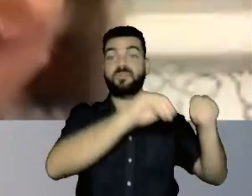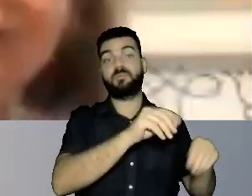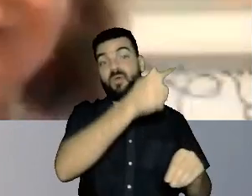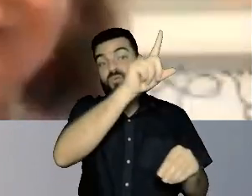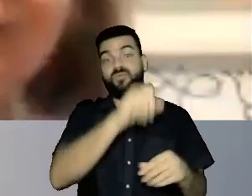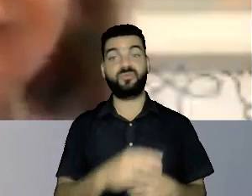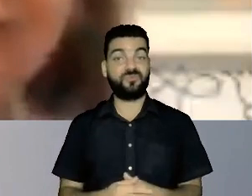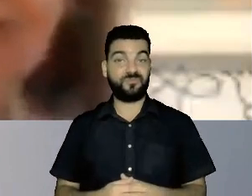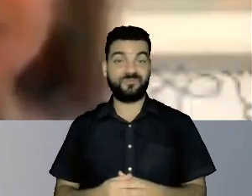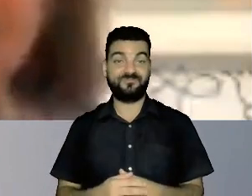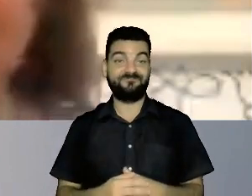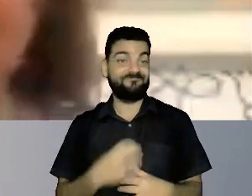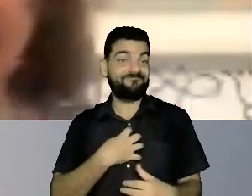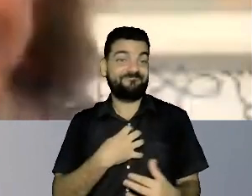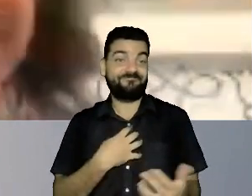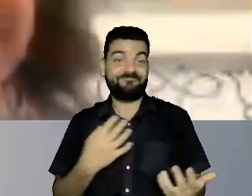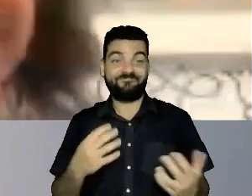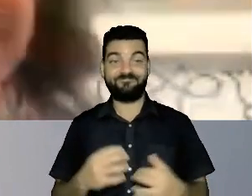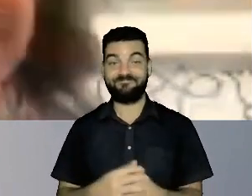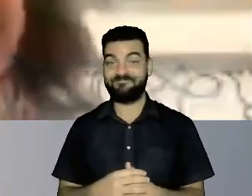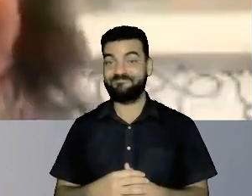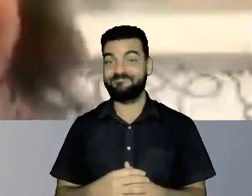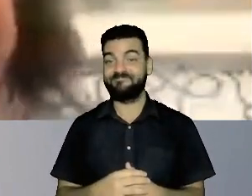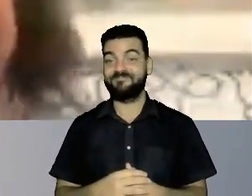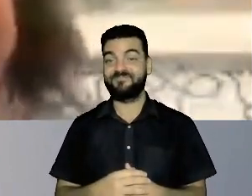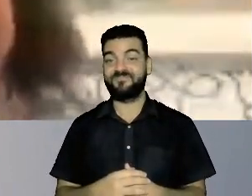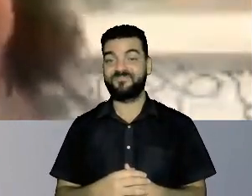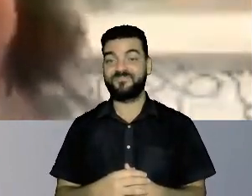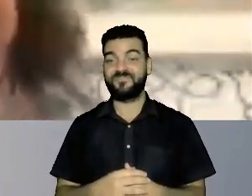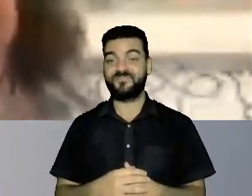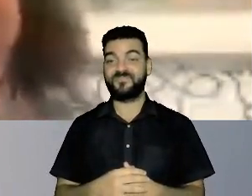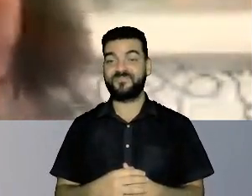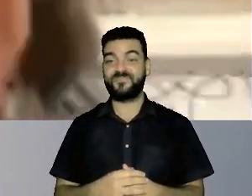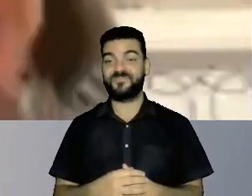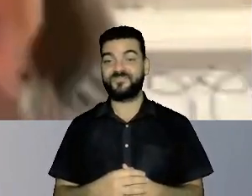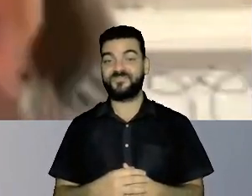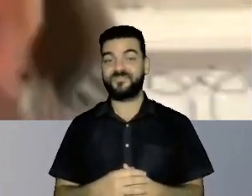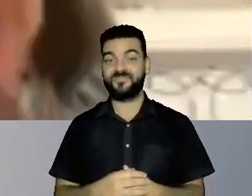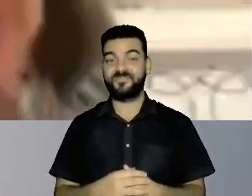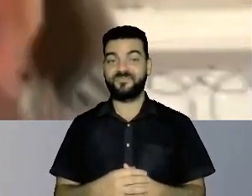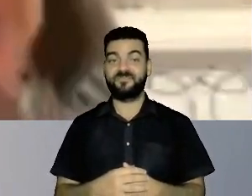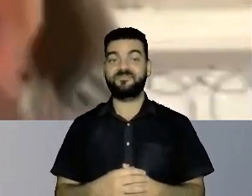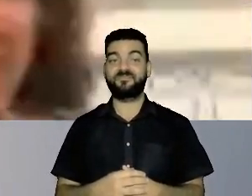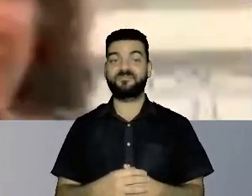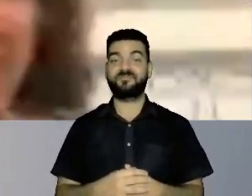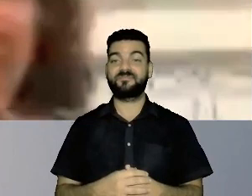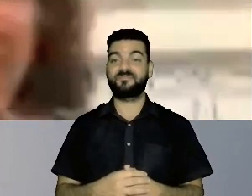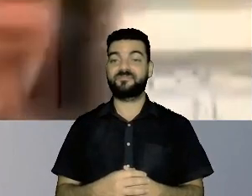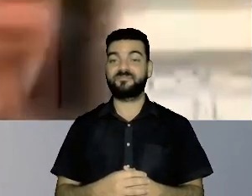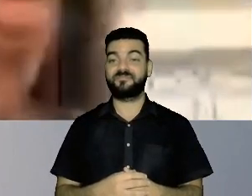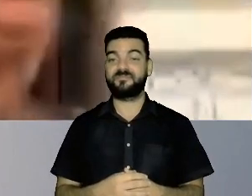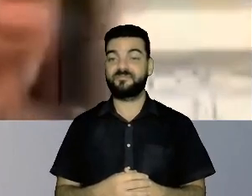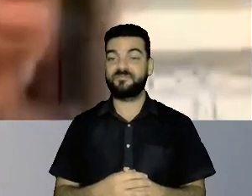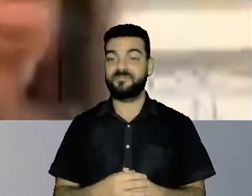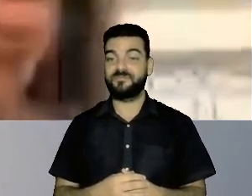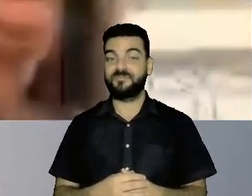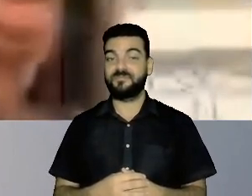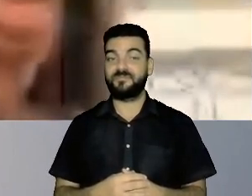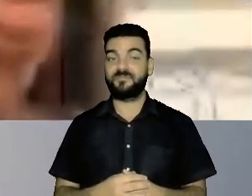diferença no mundo, né? No lugar que ele está, ele não se sente... o estrangeiro